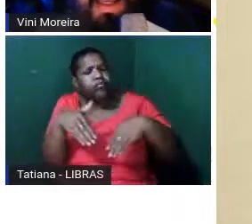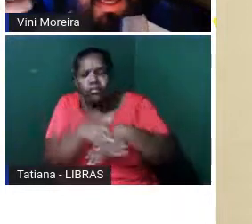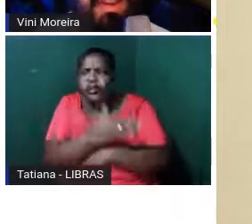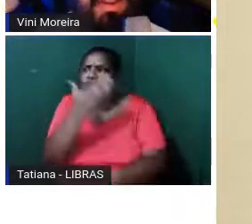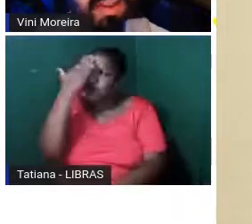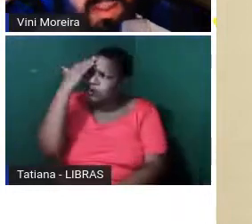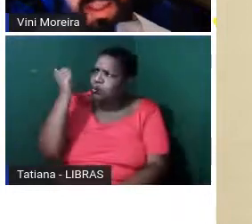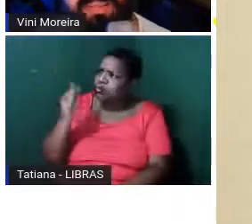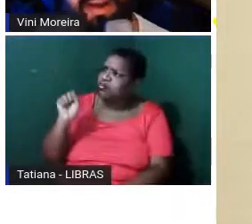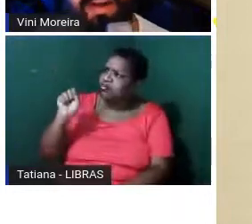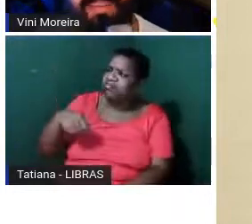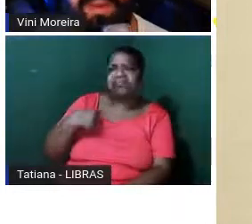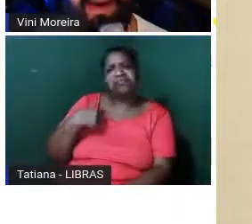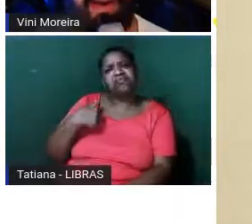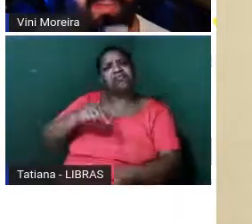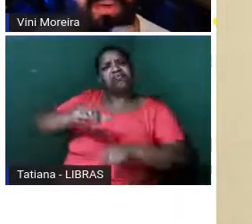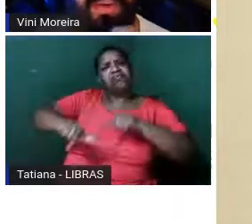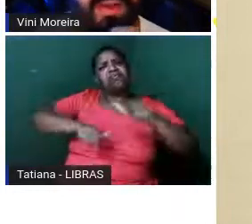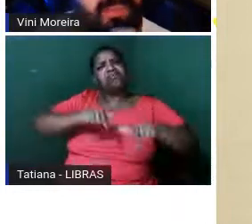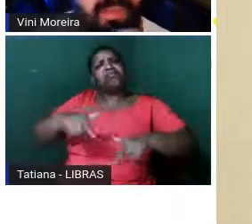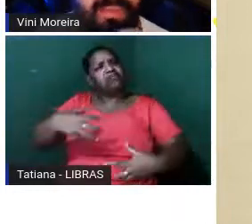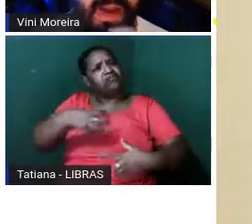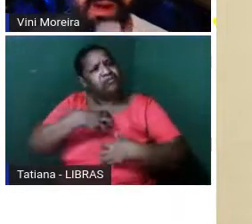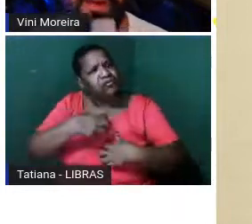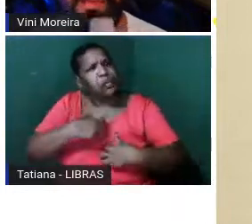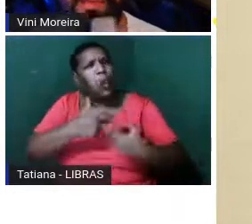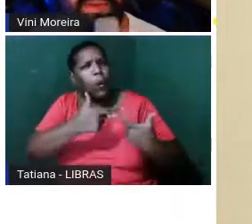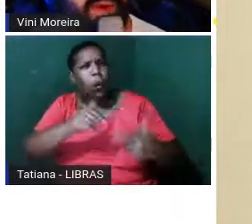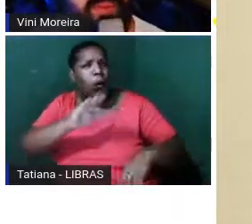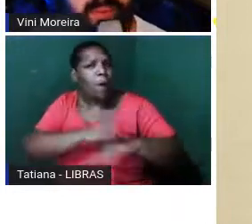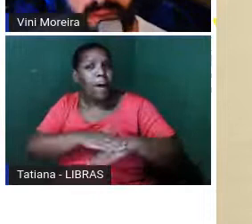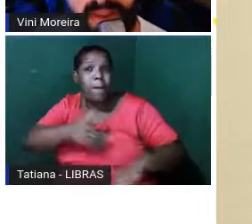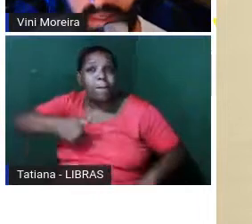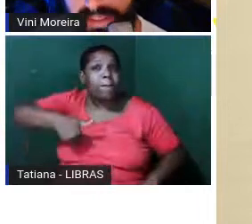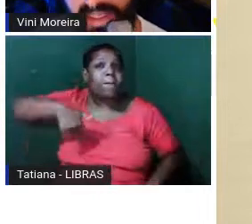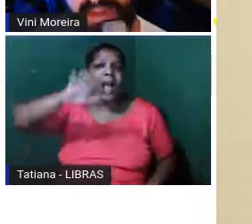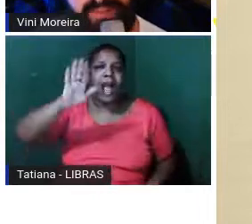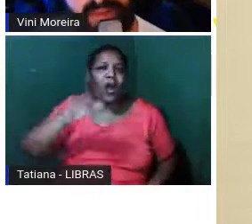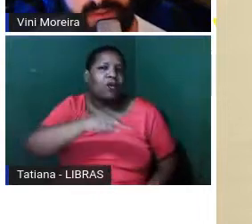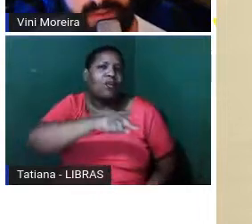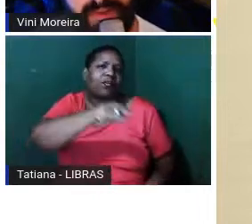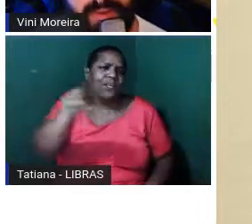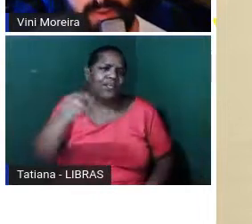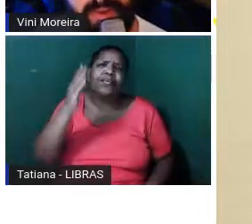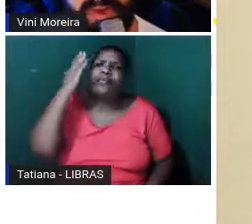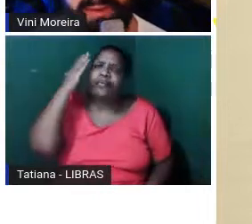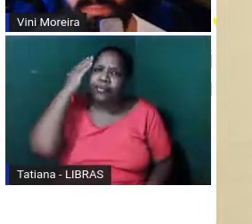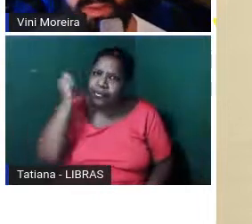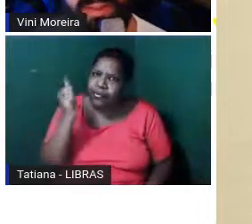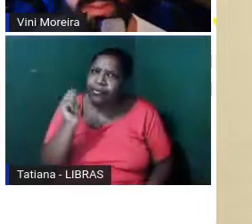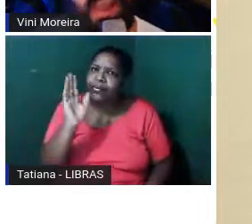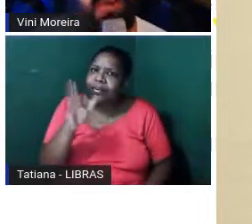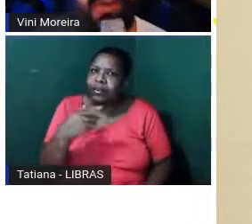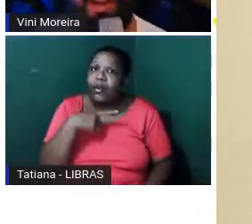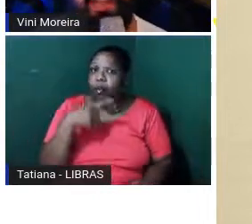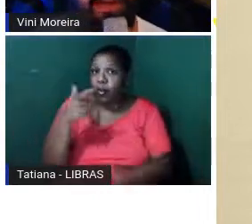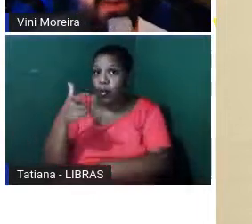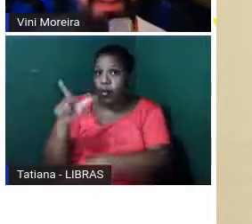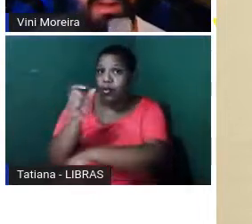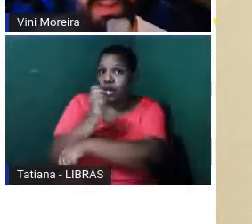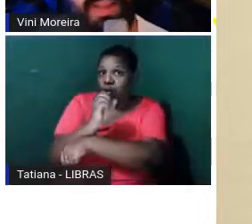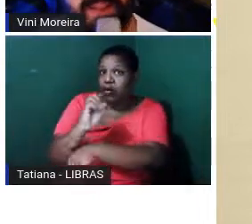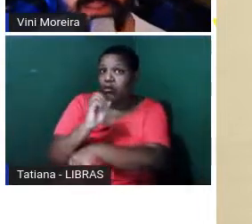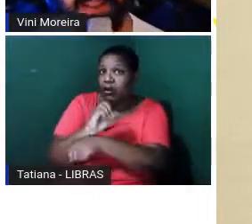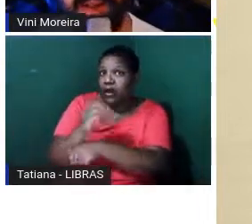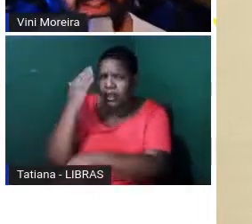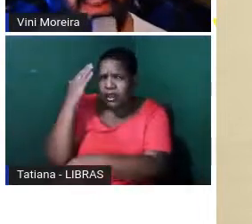saber que a gente está trabalhando para uma coisa que é muito maior todo mundo que aqui já fez as outras oficinas sabe